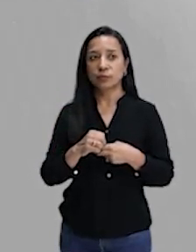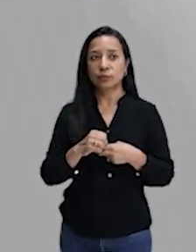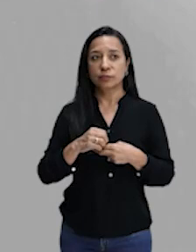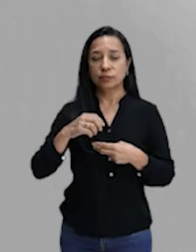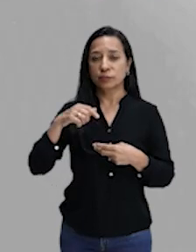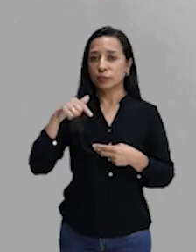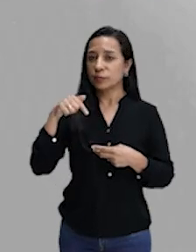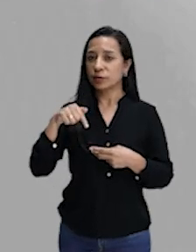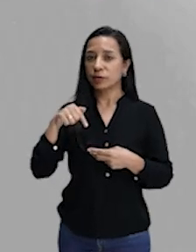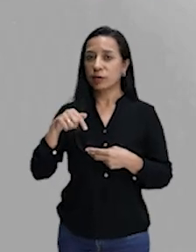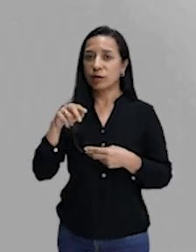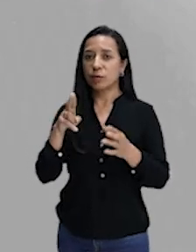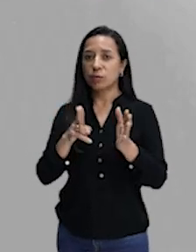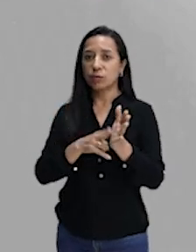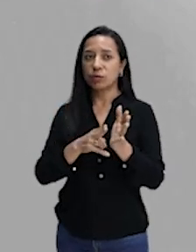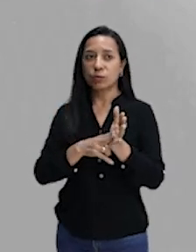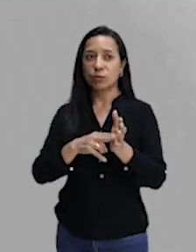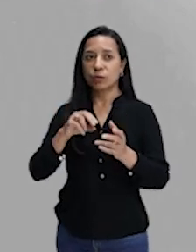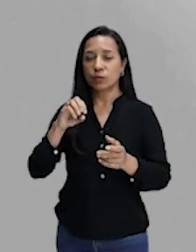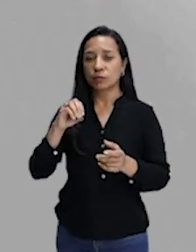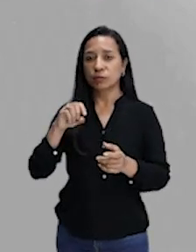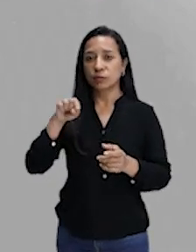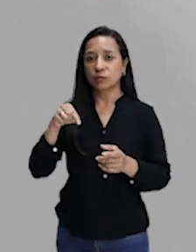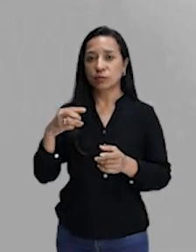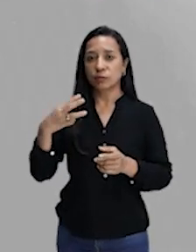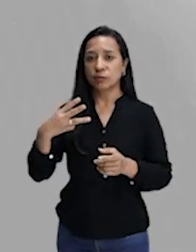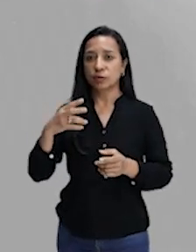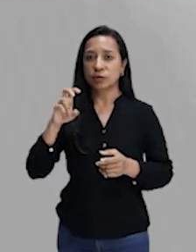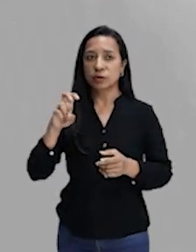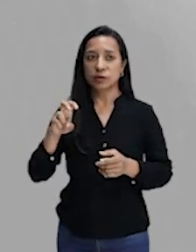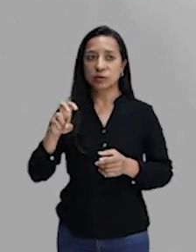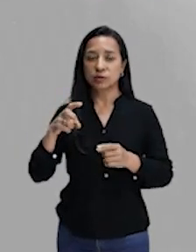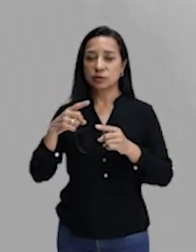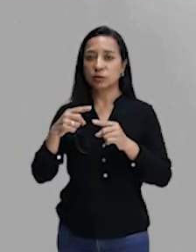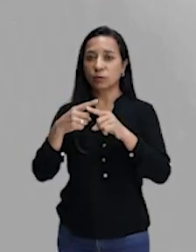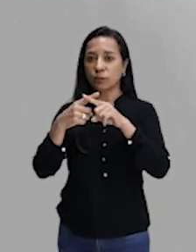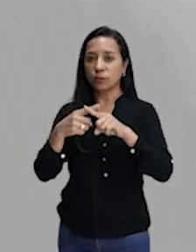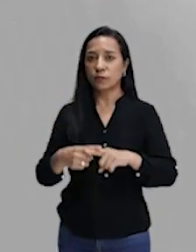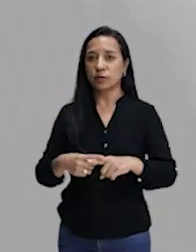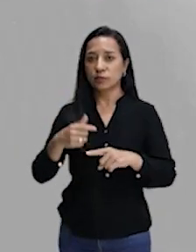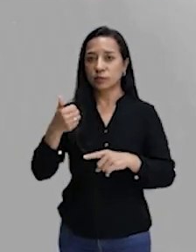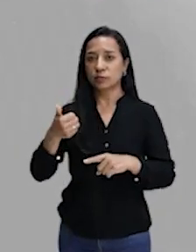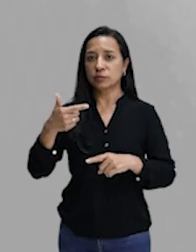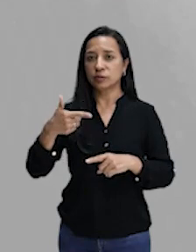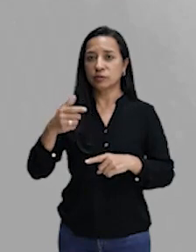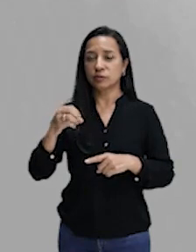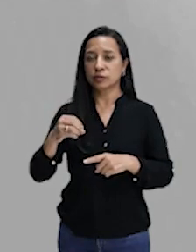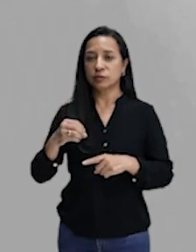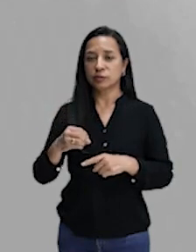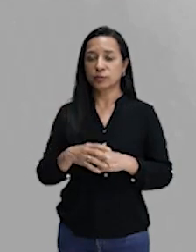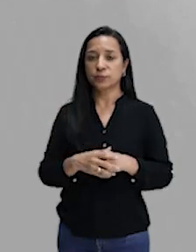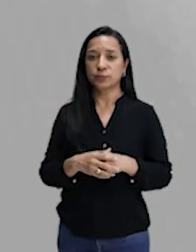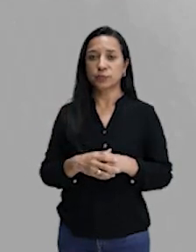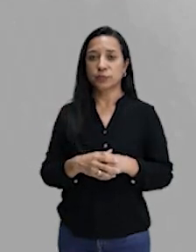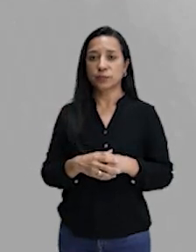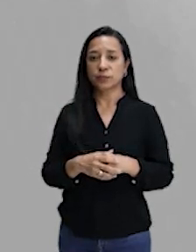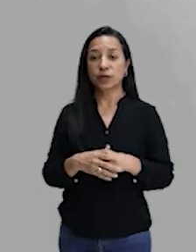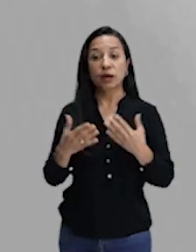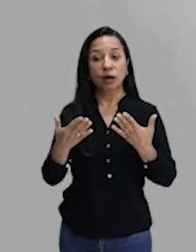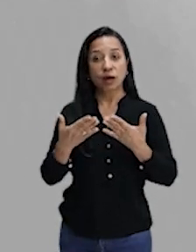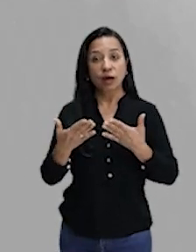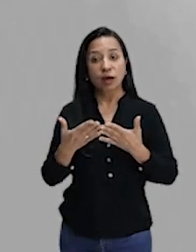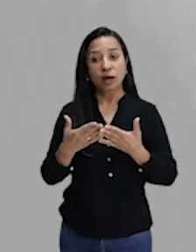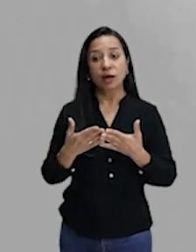x 120 certo para facilitar nossa vida vou fazer o seguinte Olha a jogadinha matemática